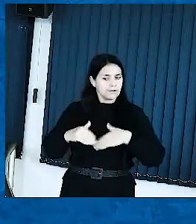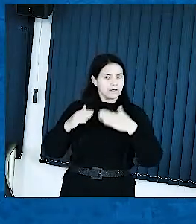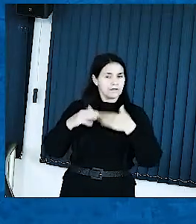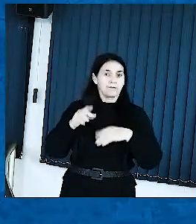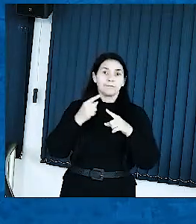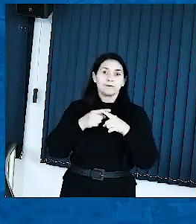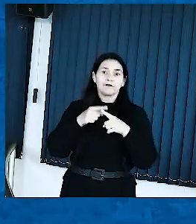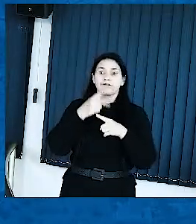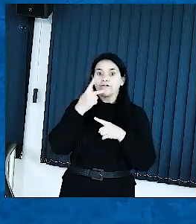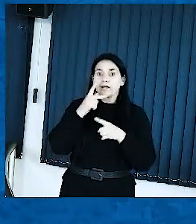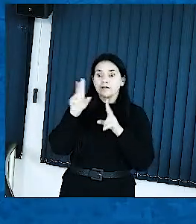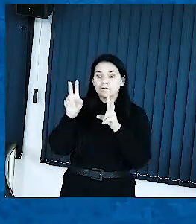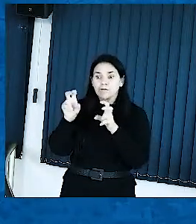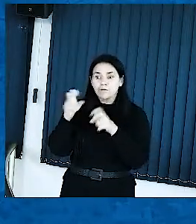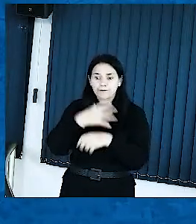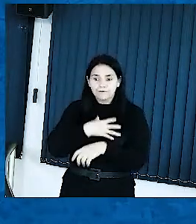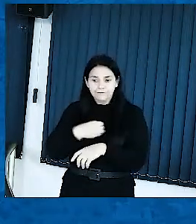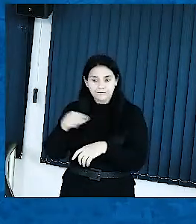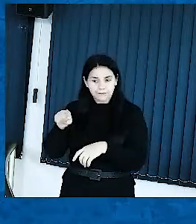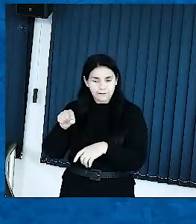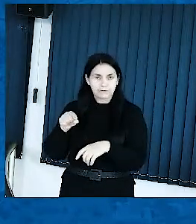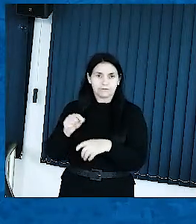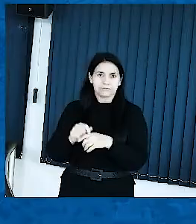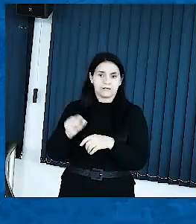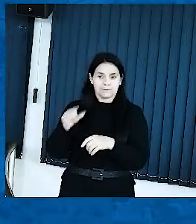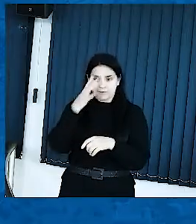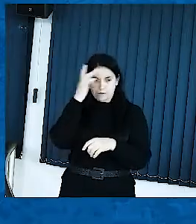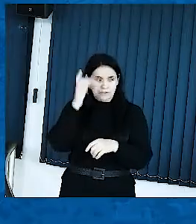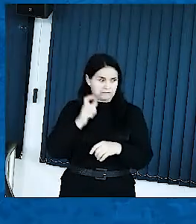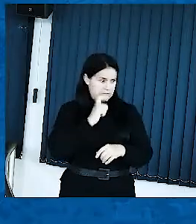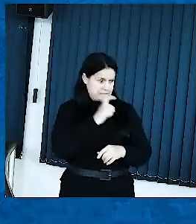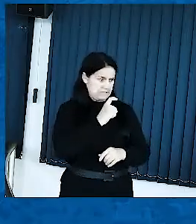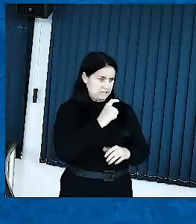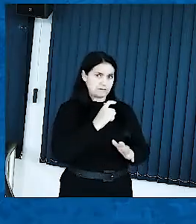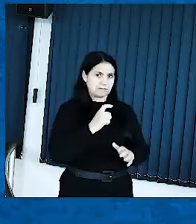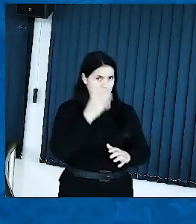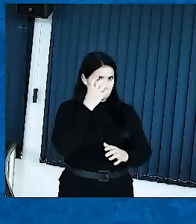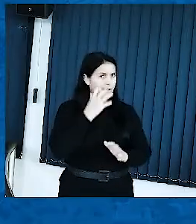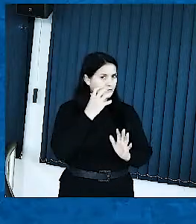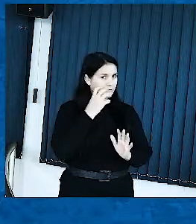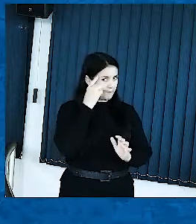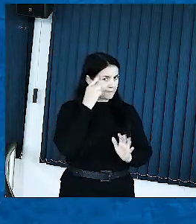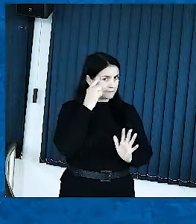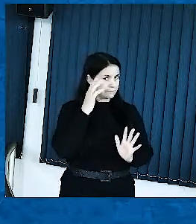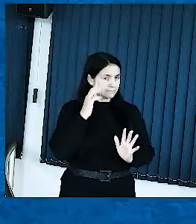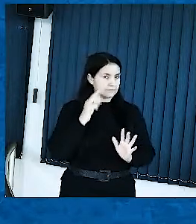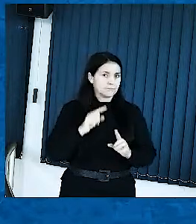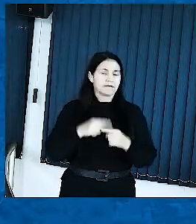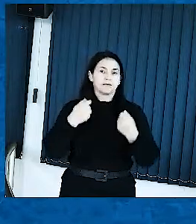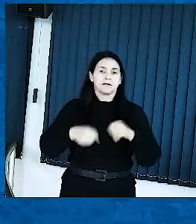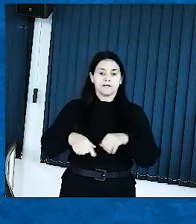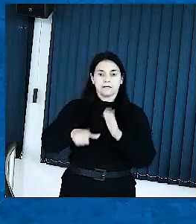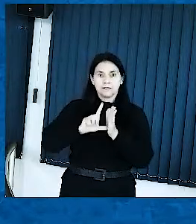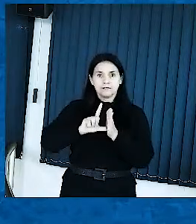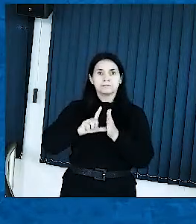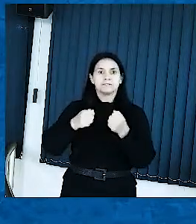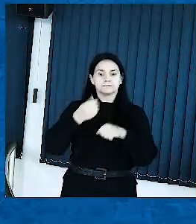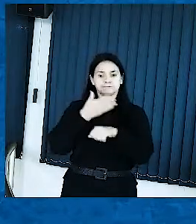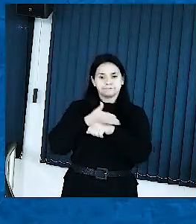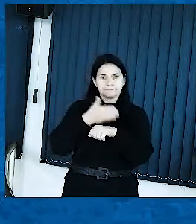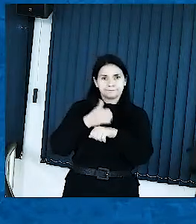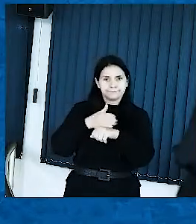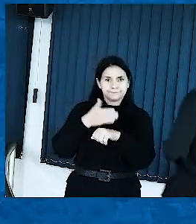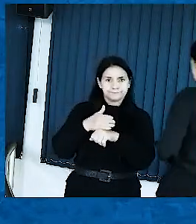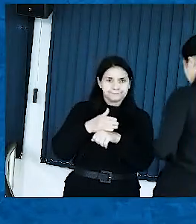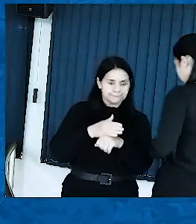filho de alguém, a pessoa já vem com pedra na mão. Então, existe todo um treinamento que precisa ser